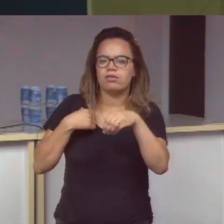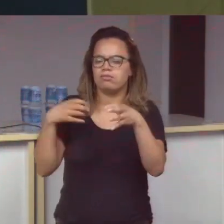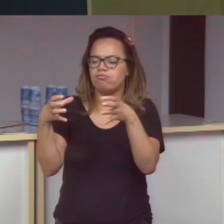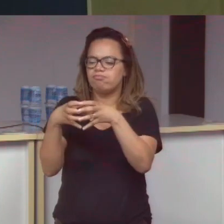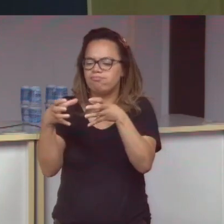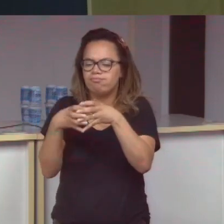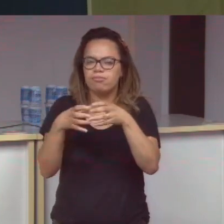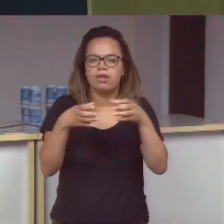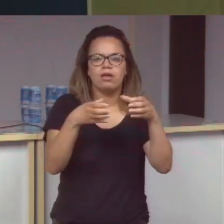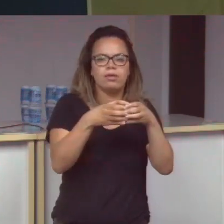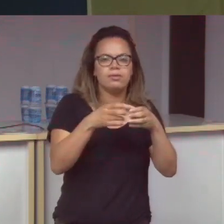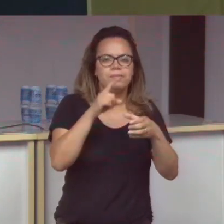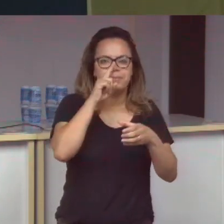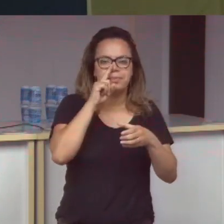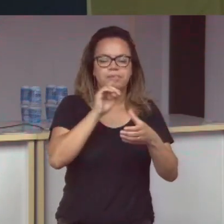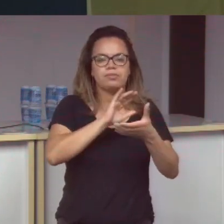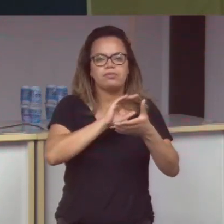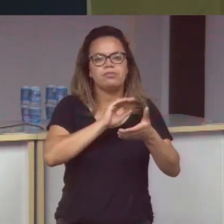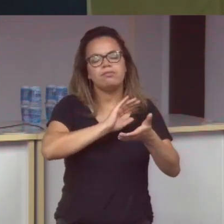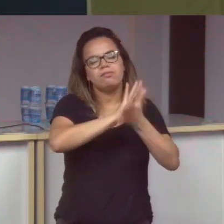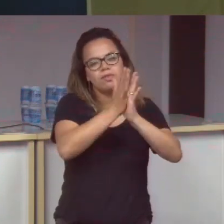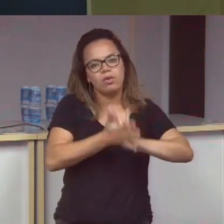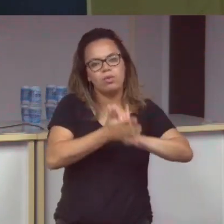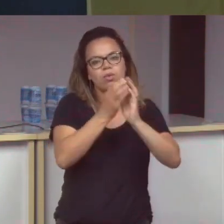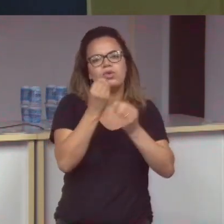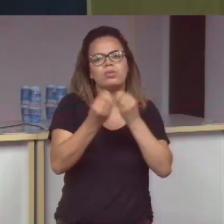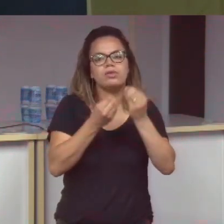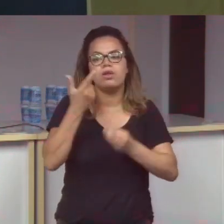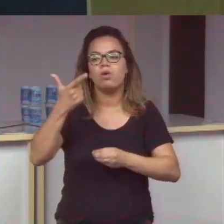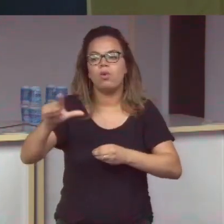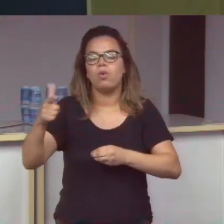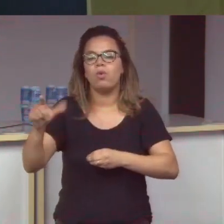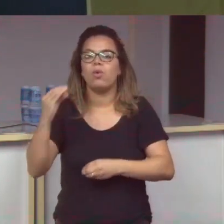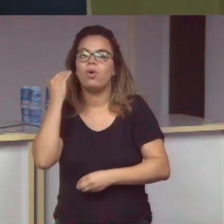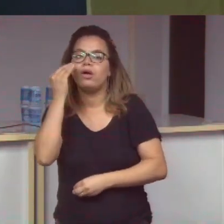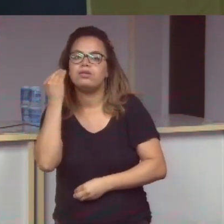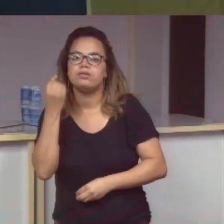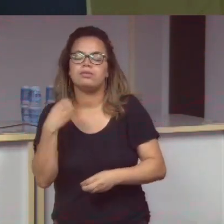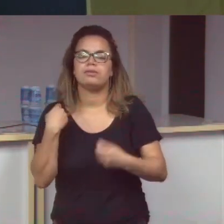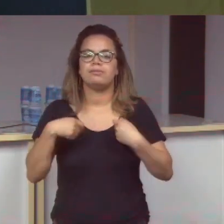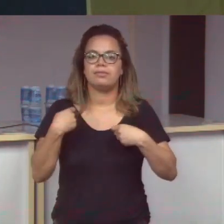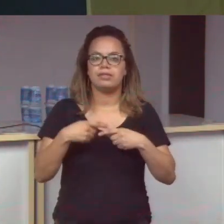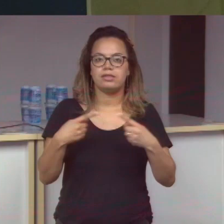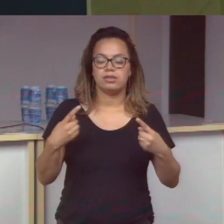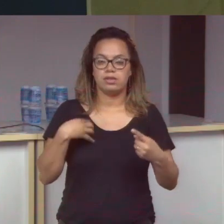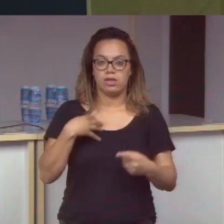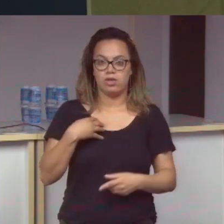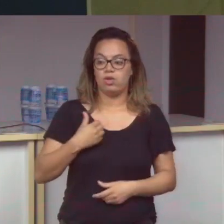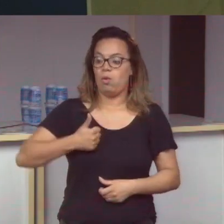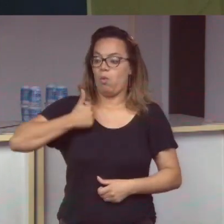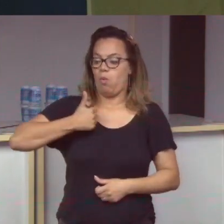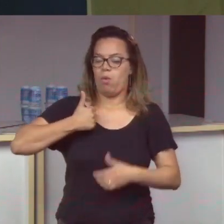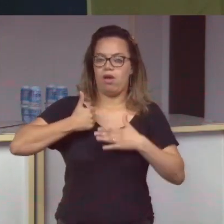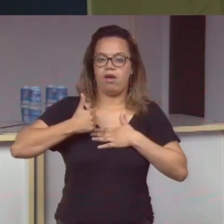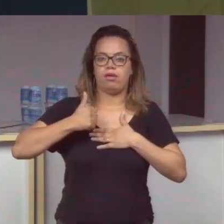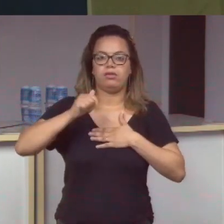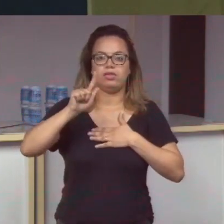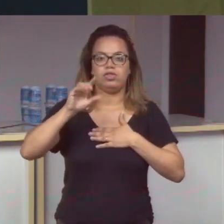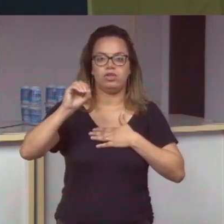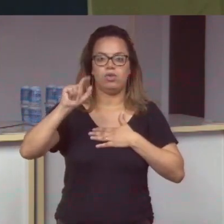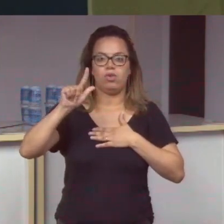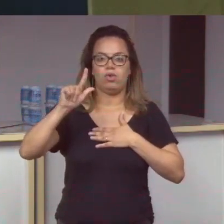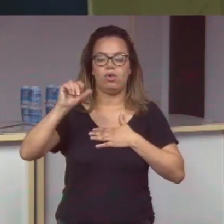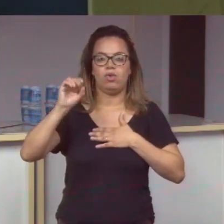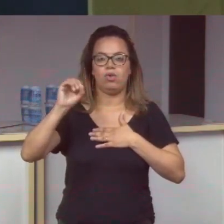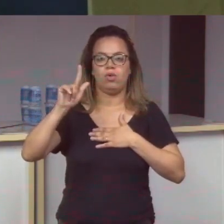precisar de outros saberes, né? Olha, Eduardo, geólogo, coube a ele fazer comunicação